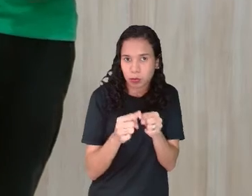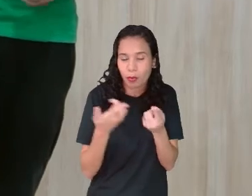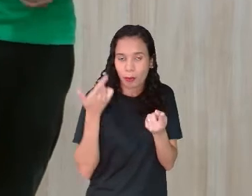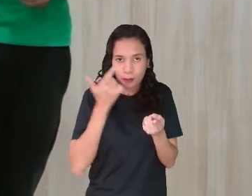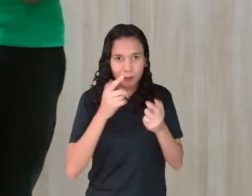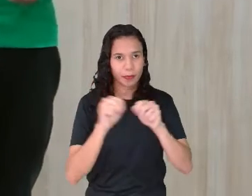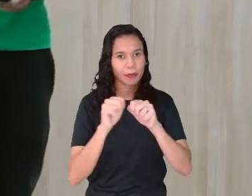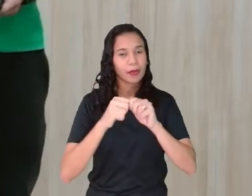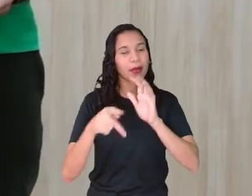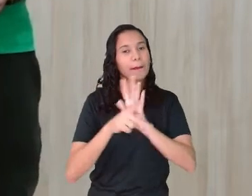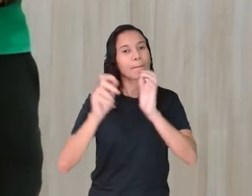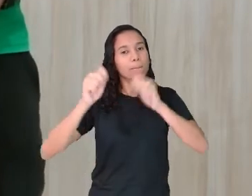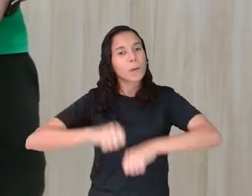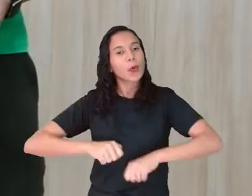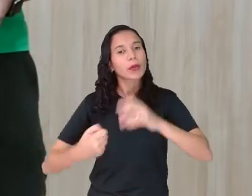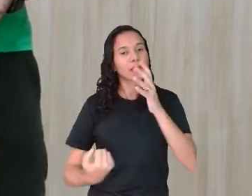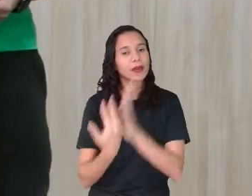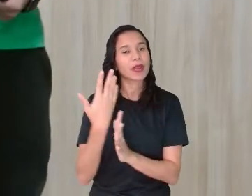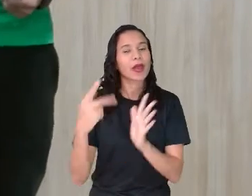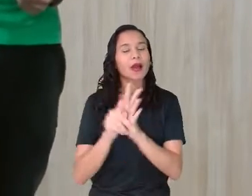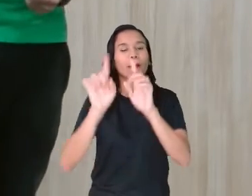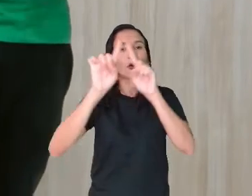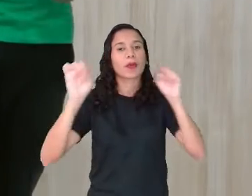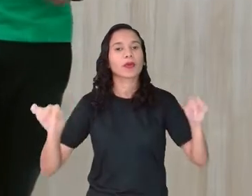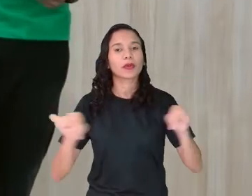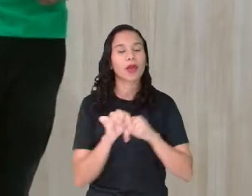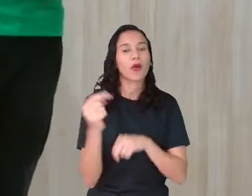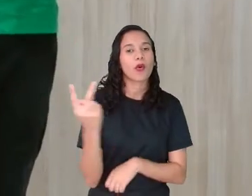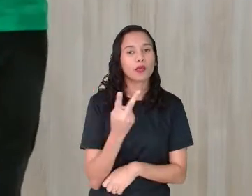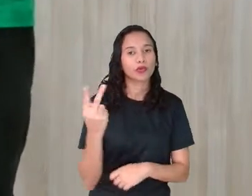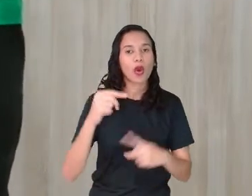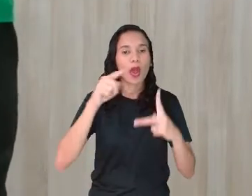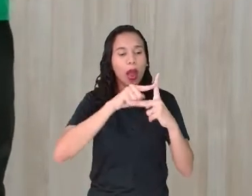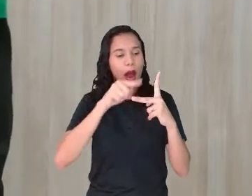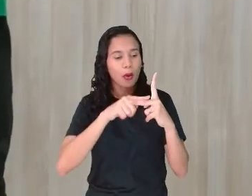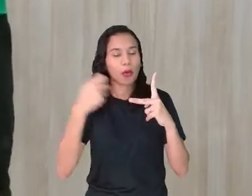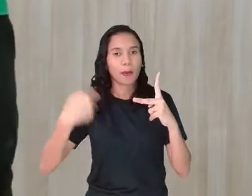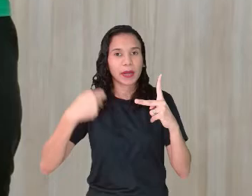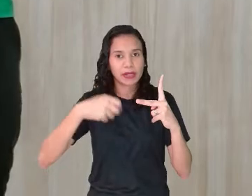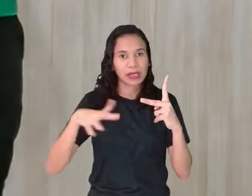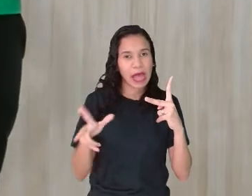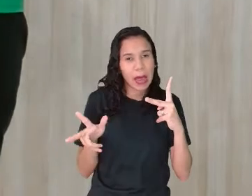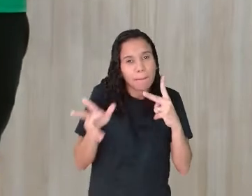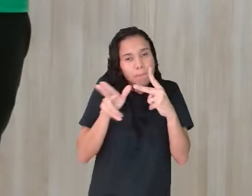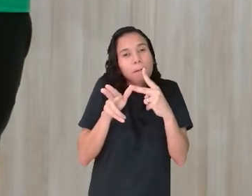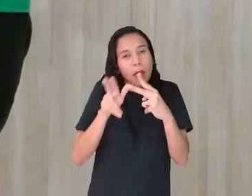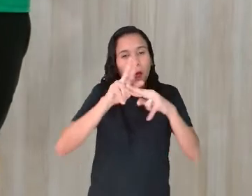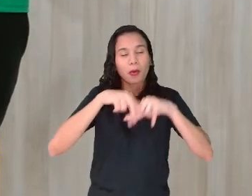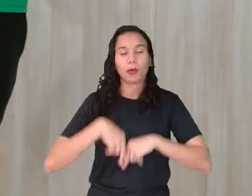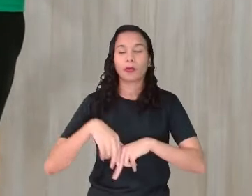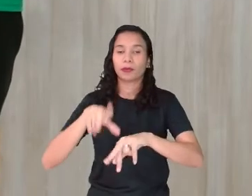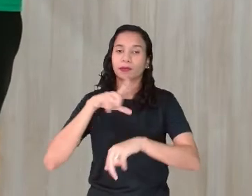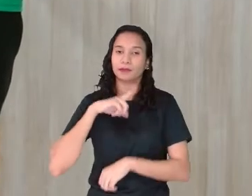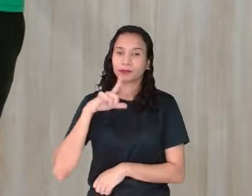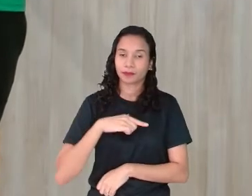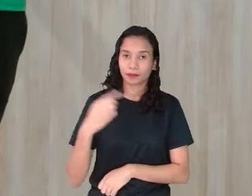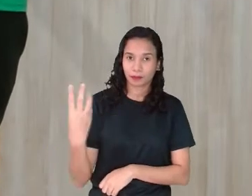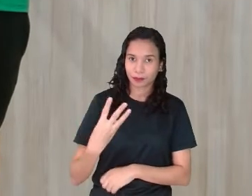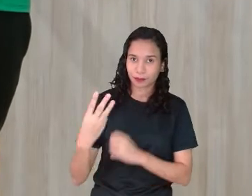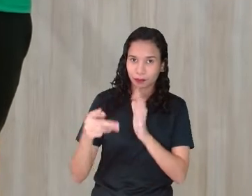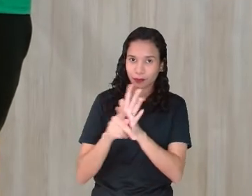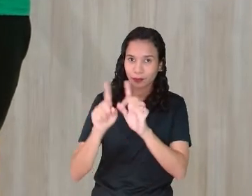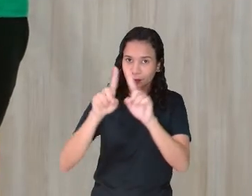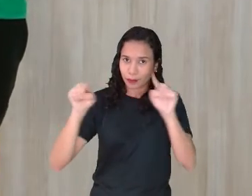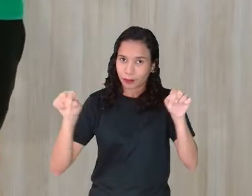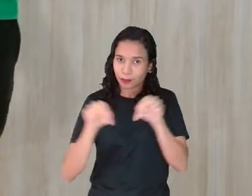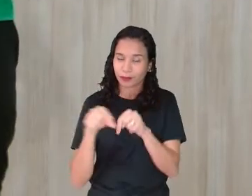para que eu possa construir um triângulo, 2 ângulos necessariamente tem que ser agudo. E aí, por conta do terceiro ângulo,